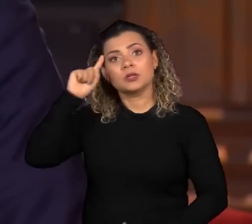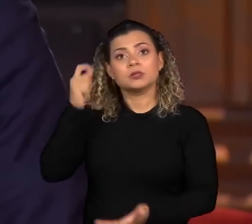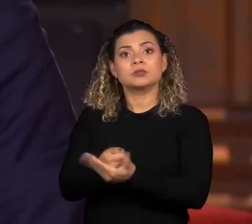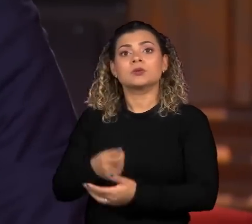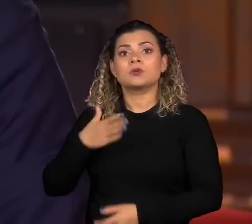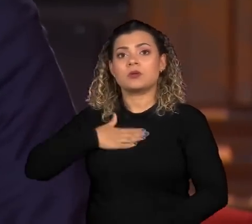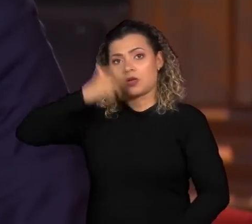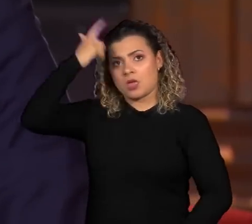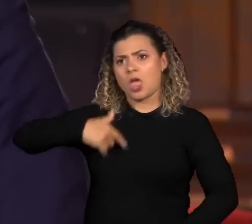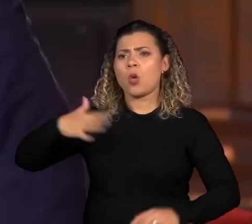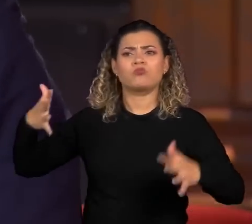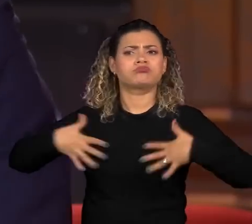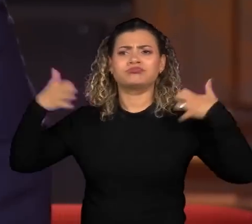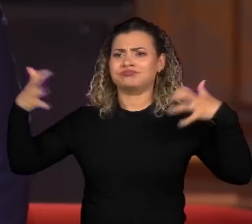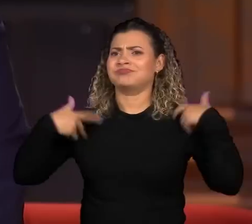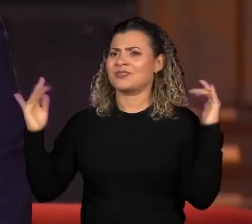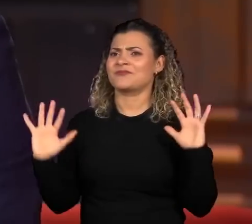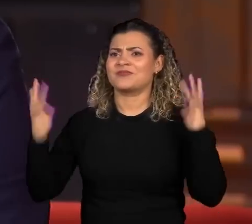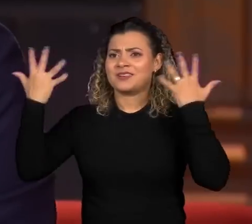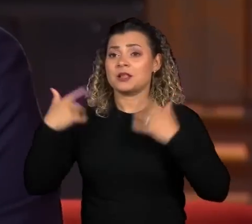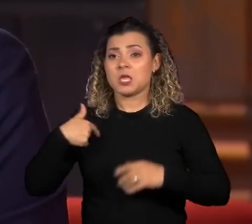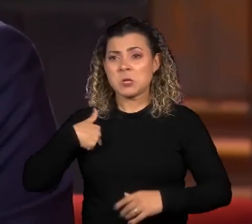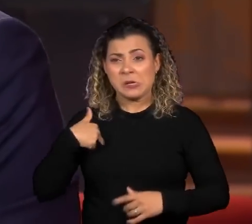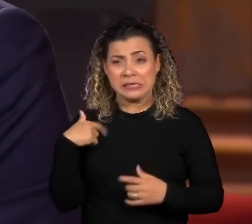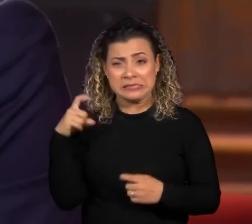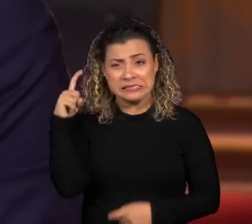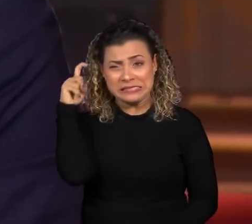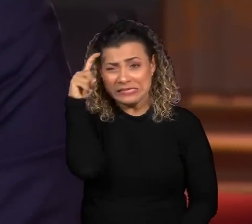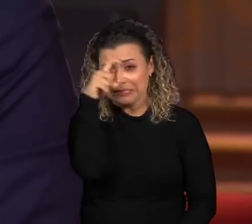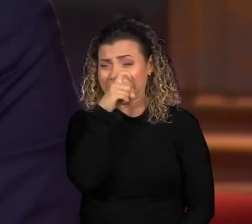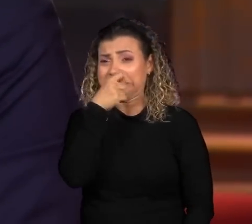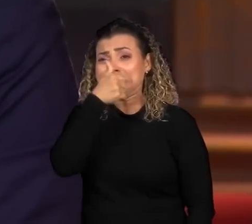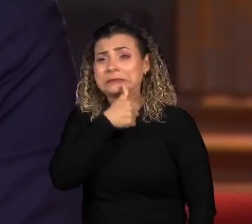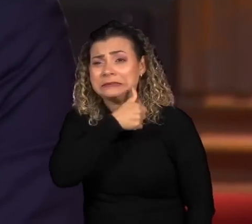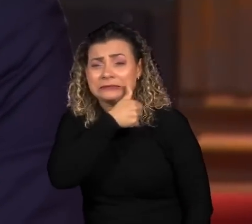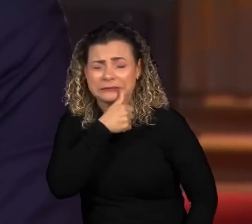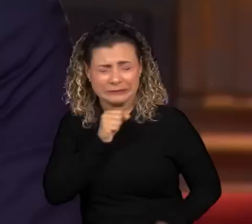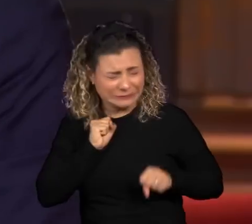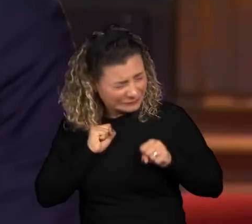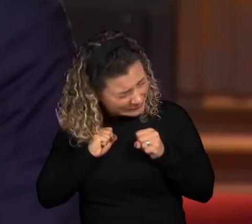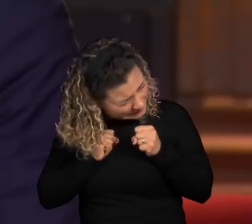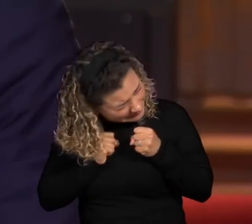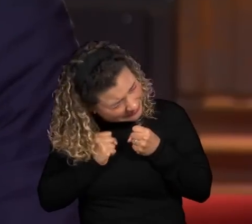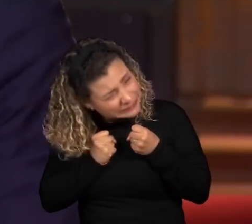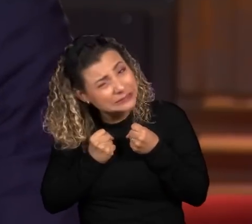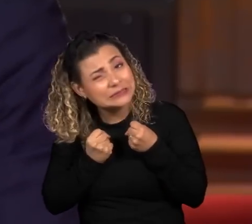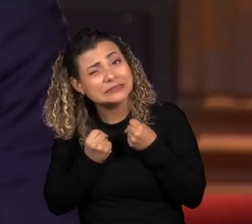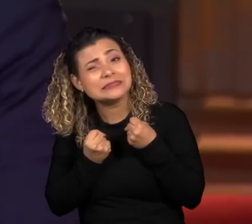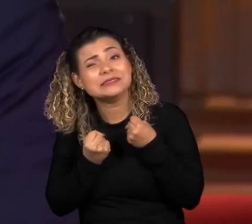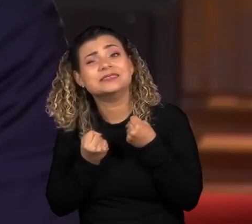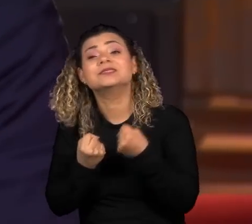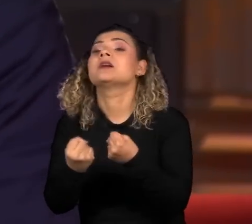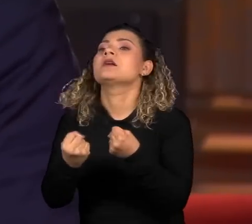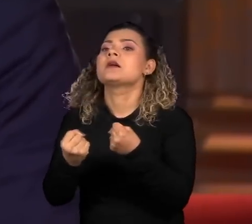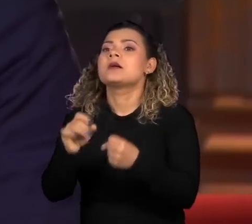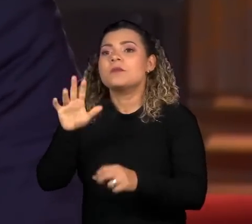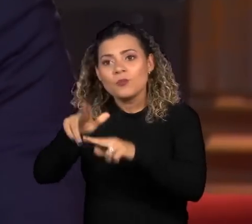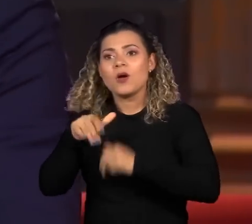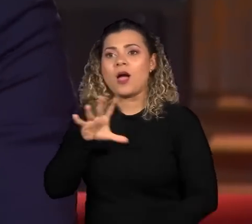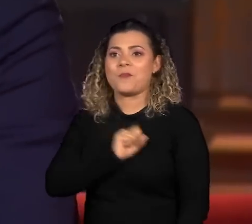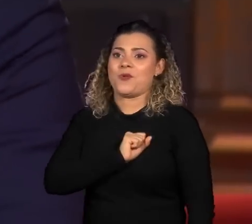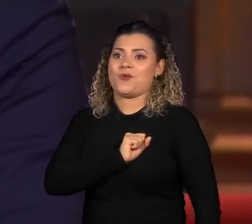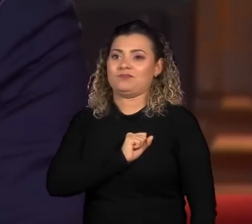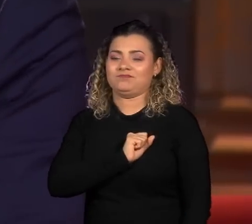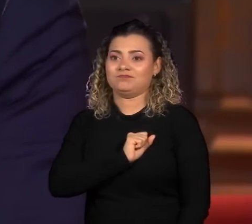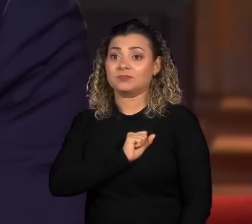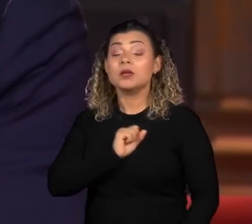deixar de celebrar. Então eu ia me arrastando, literalmente. Mas eu ia por amor.